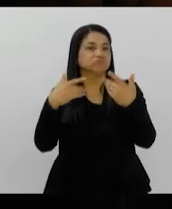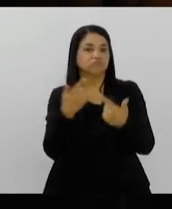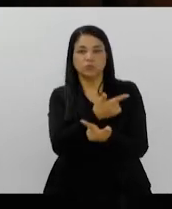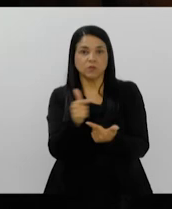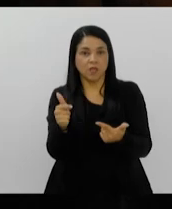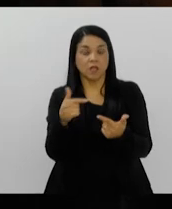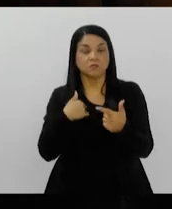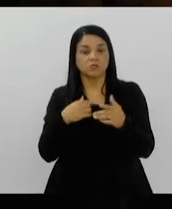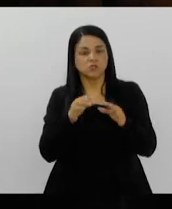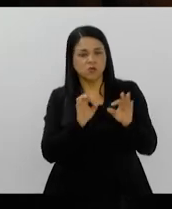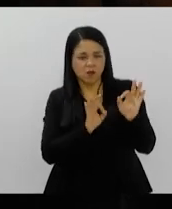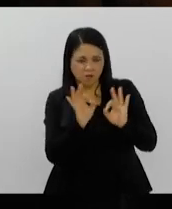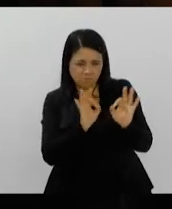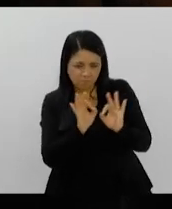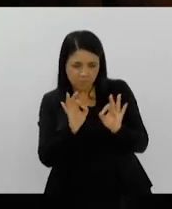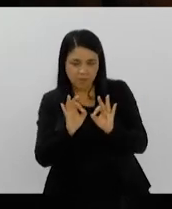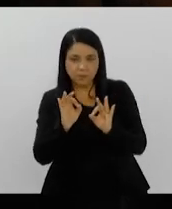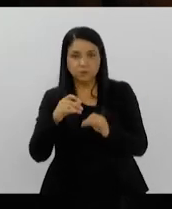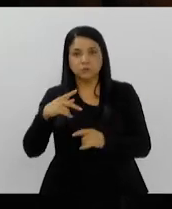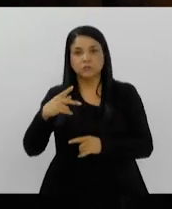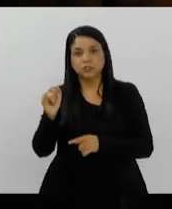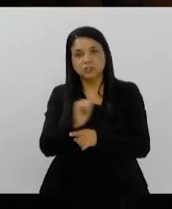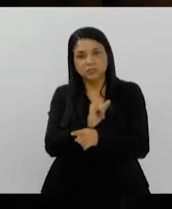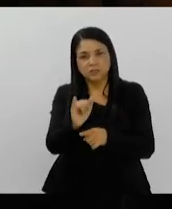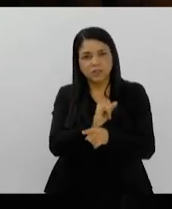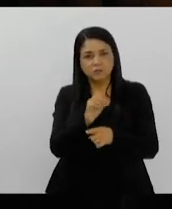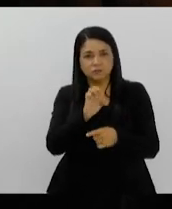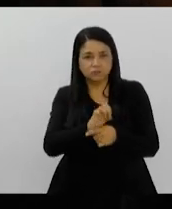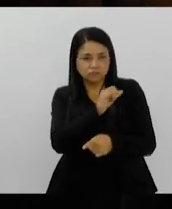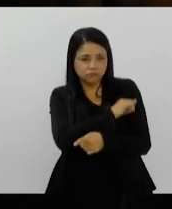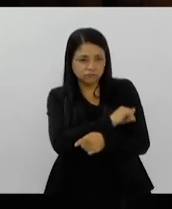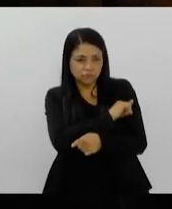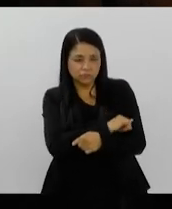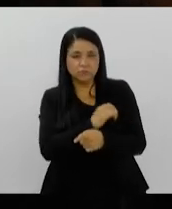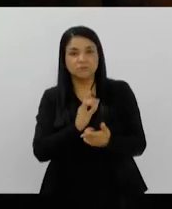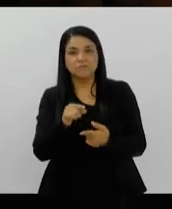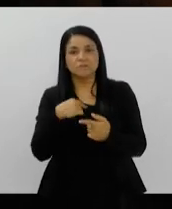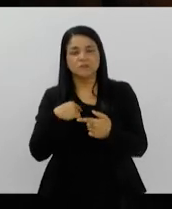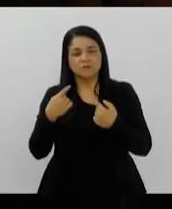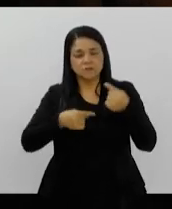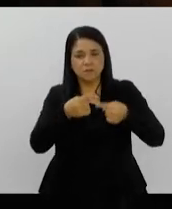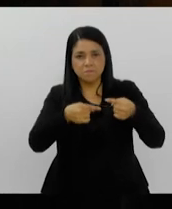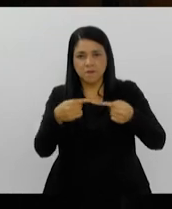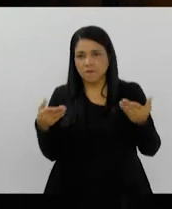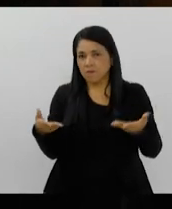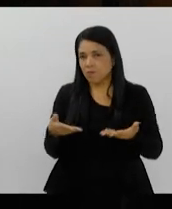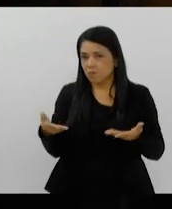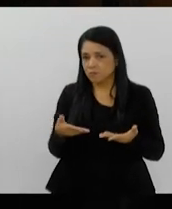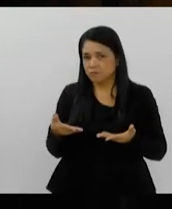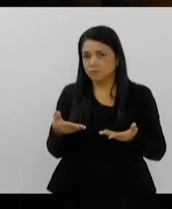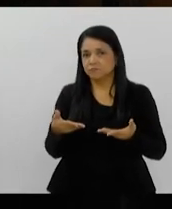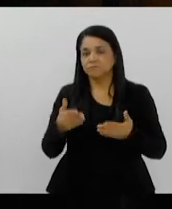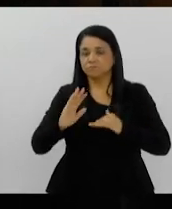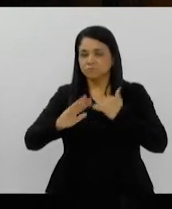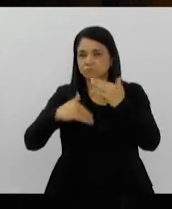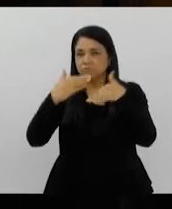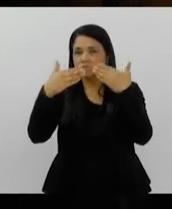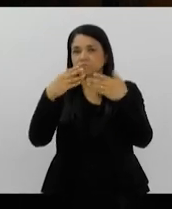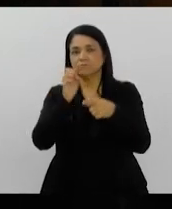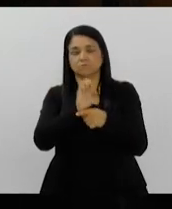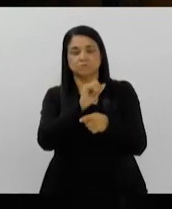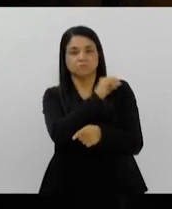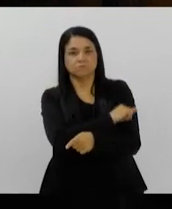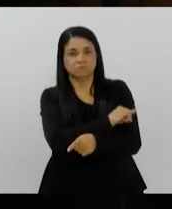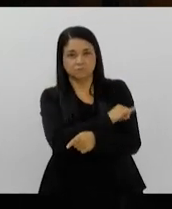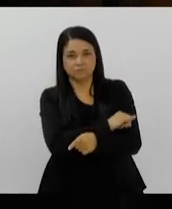para o Plano Estratégico de Desenvolvimento do Rio de Janeiro, a gente olha para os debates que se faz hoje sobre crescimento no Estado do Rio